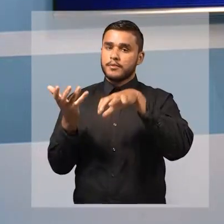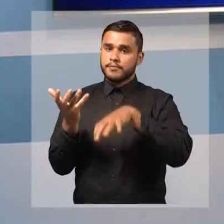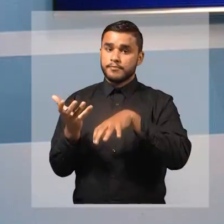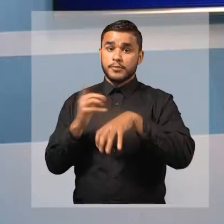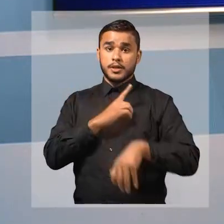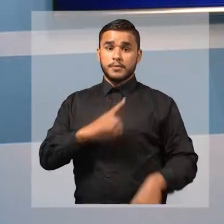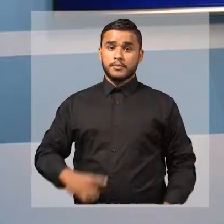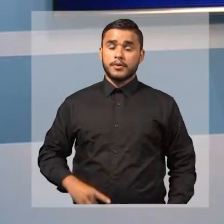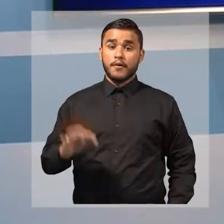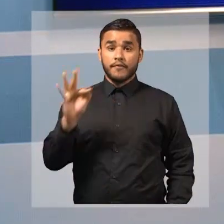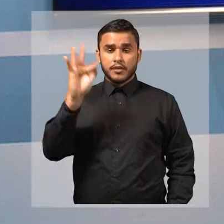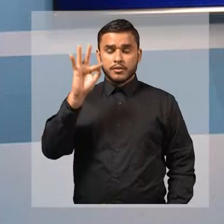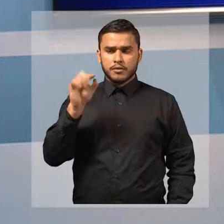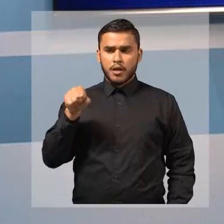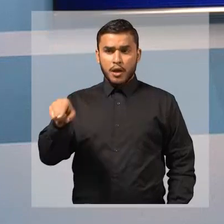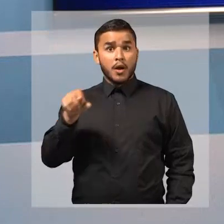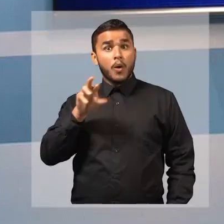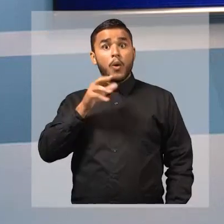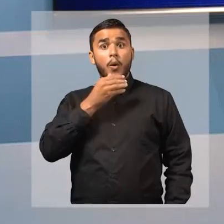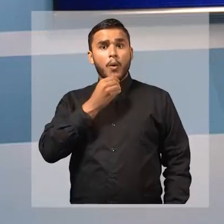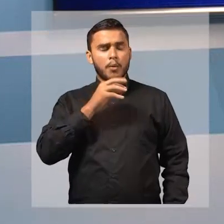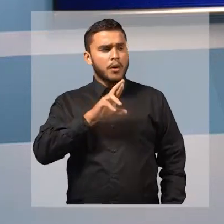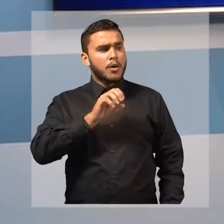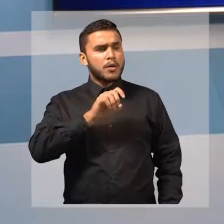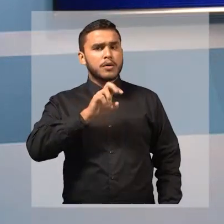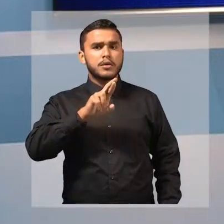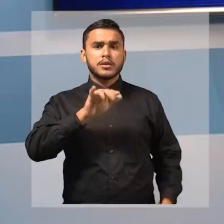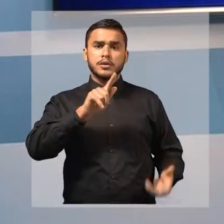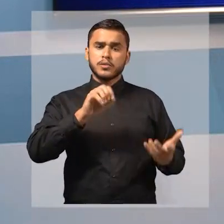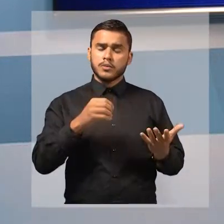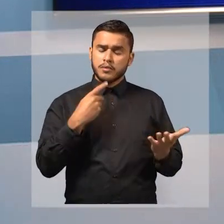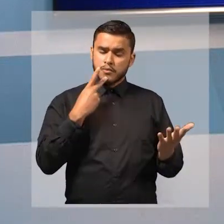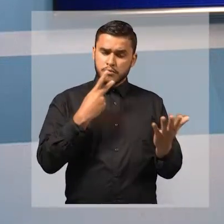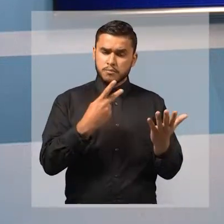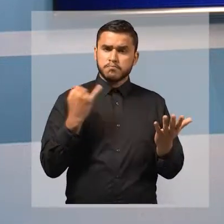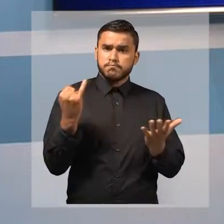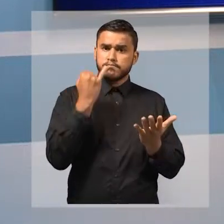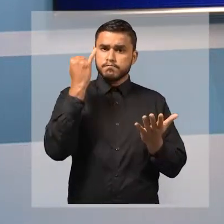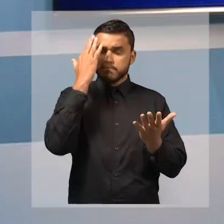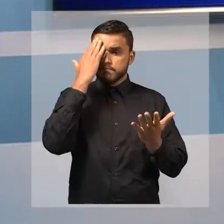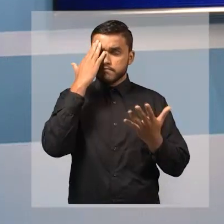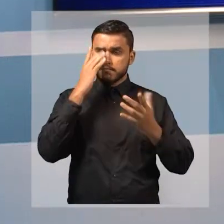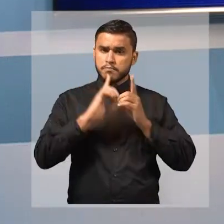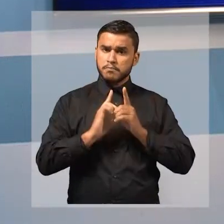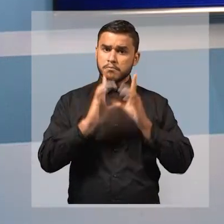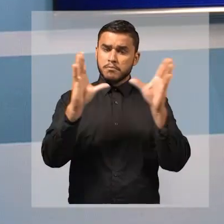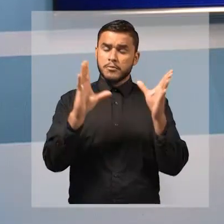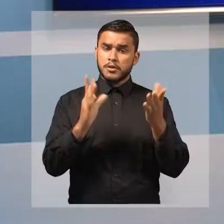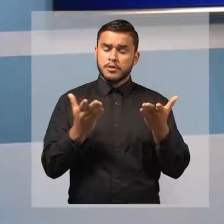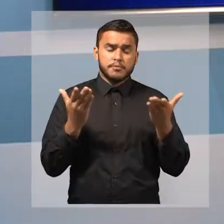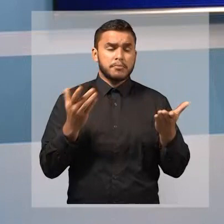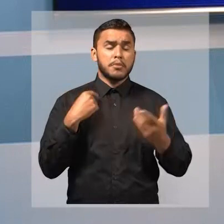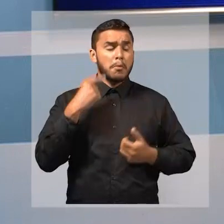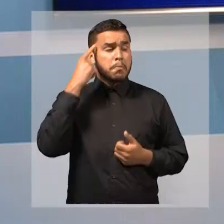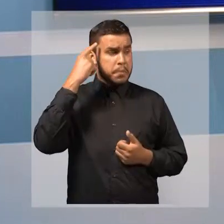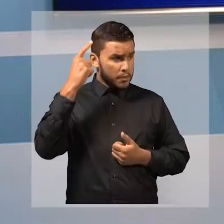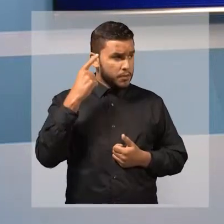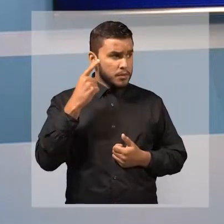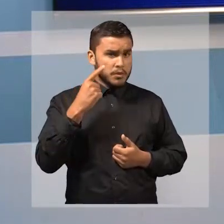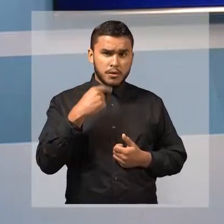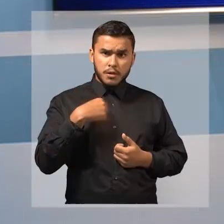do deputado Rodrigo Maia, que certamente, escudado no poder que detém e na importância para a democracia e para o